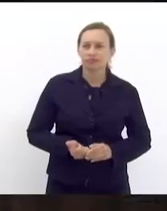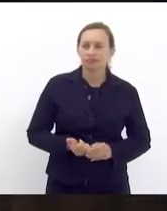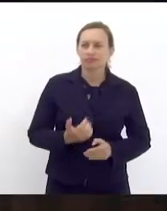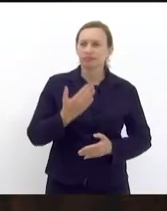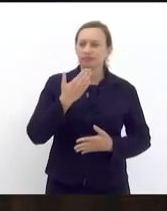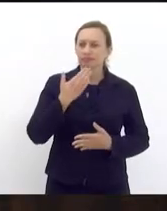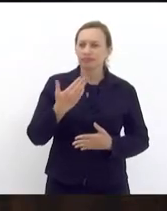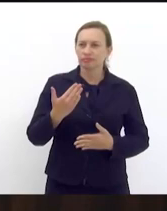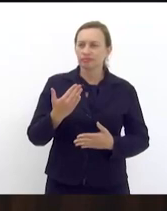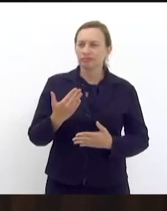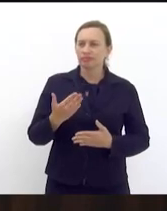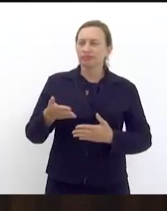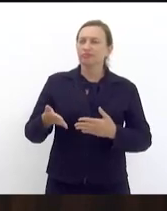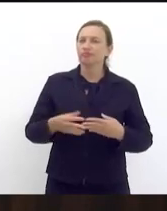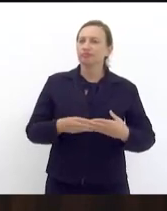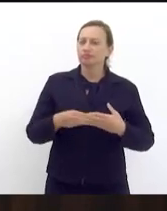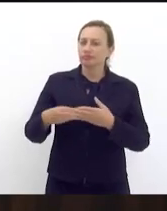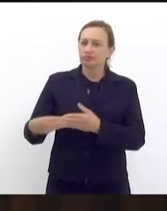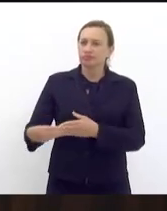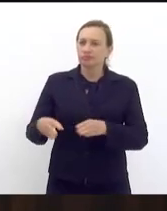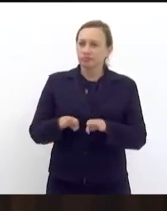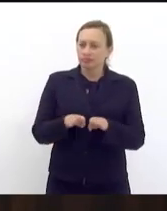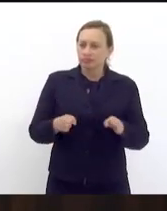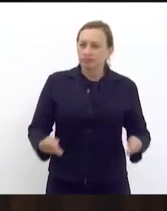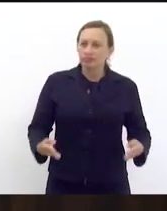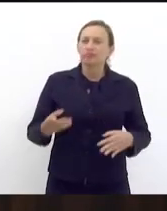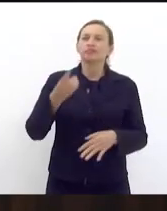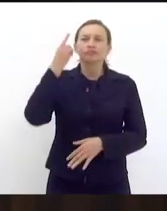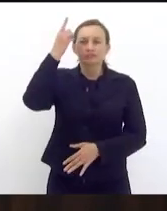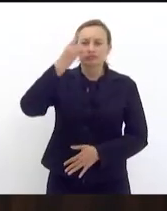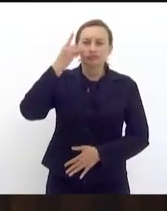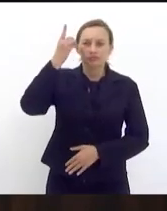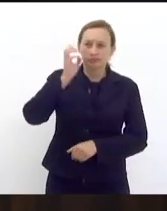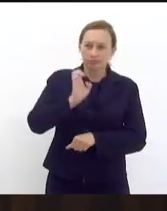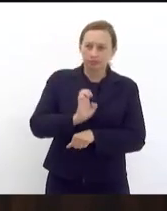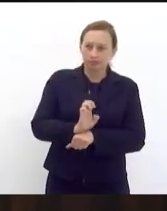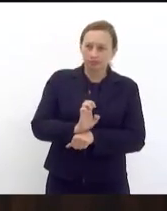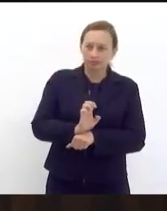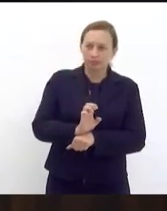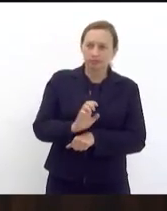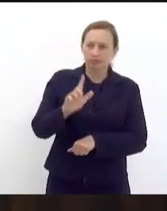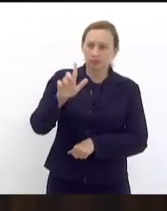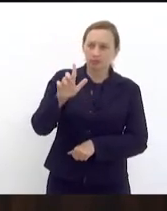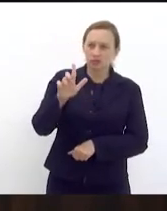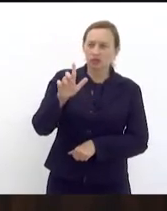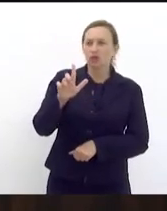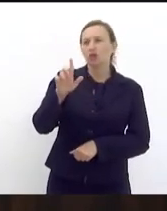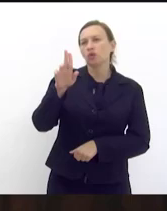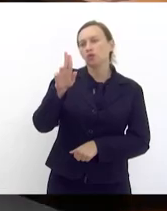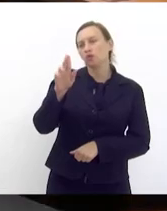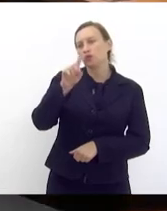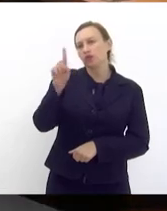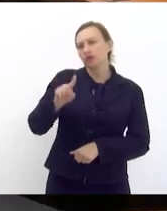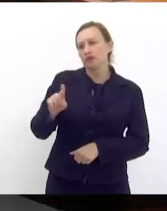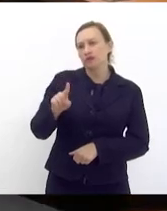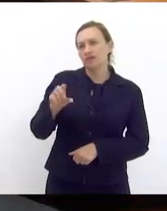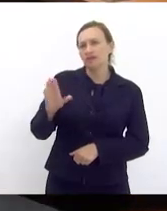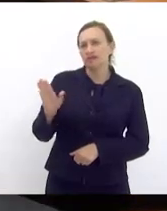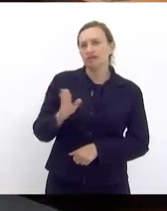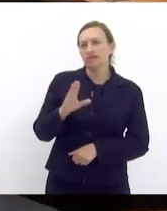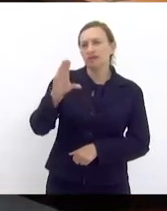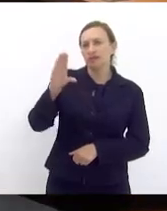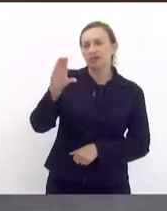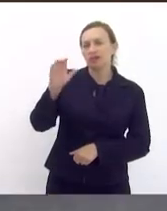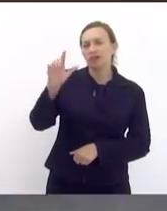Solicito ao cerimonial que conduza até a mesa o deputado estadual Luiz Cláudio Ribeiro.